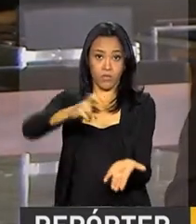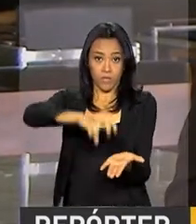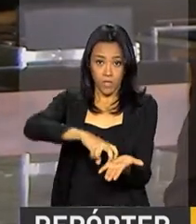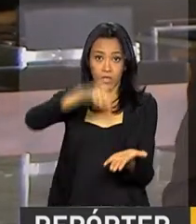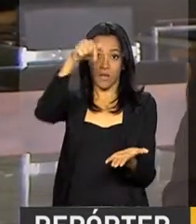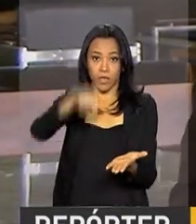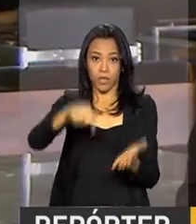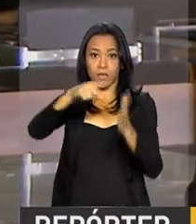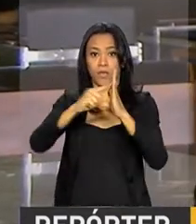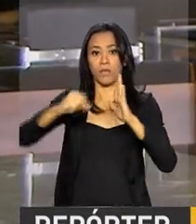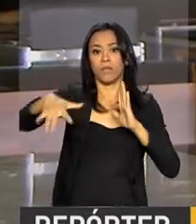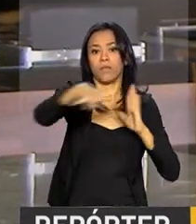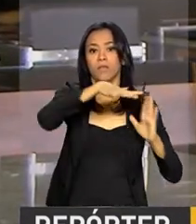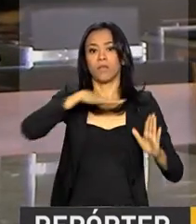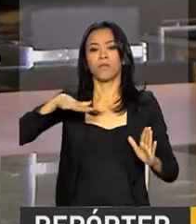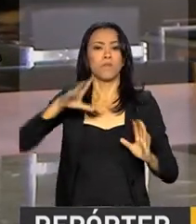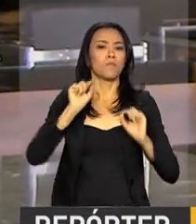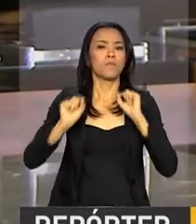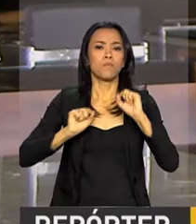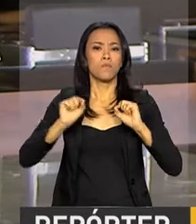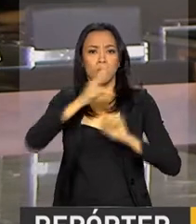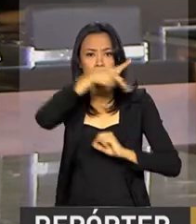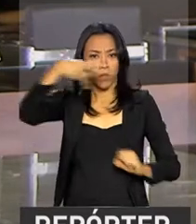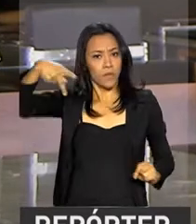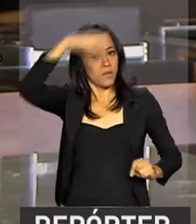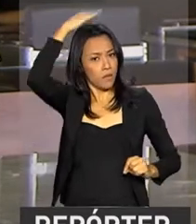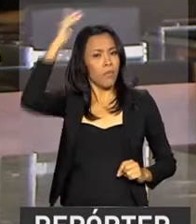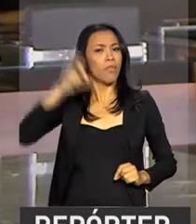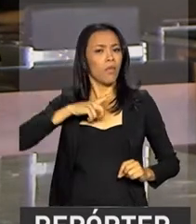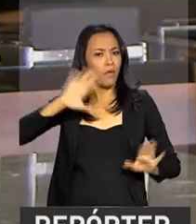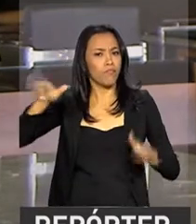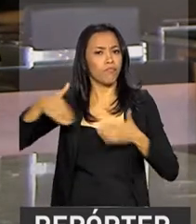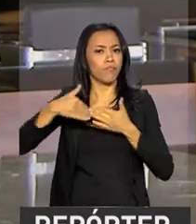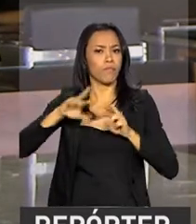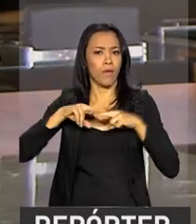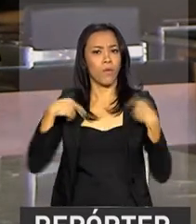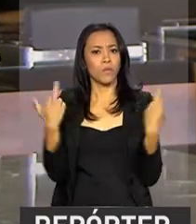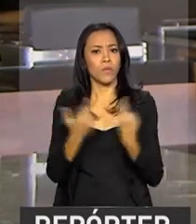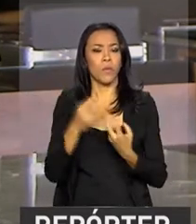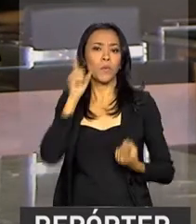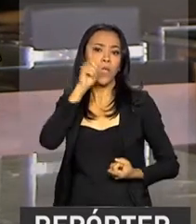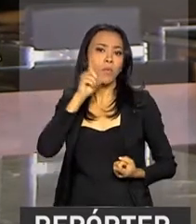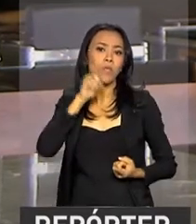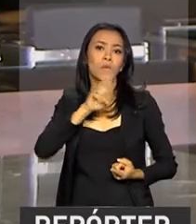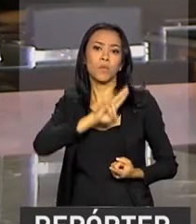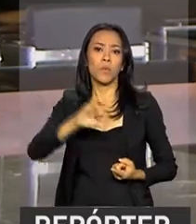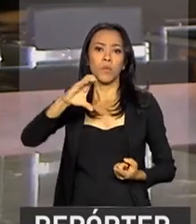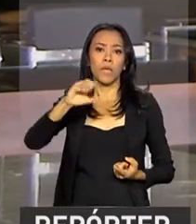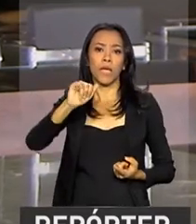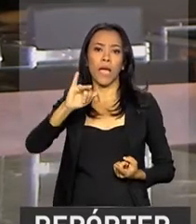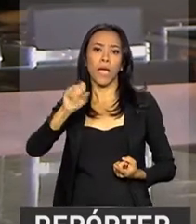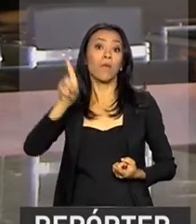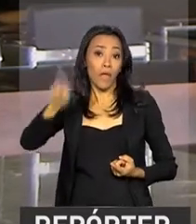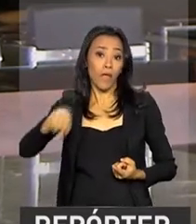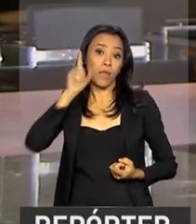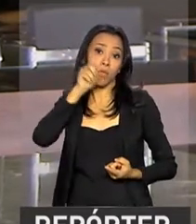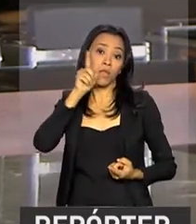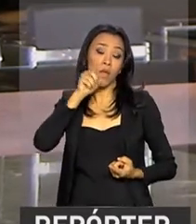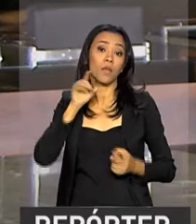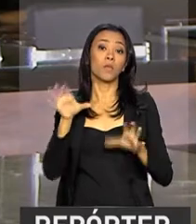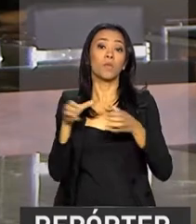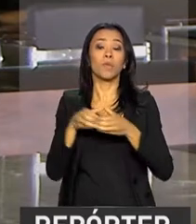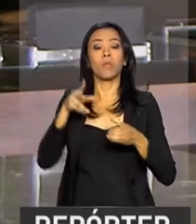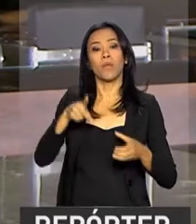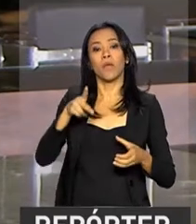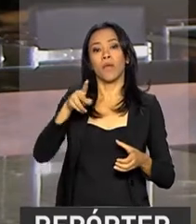aqui no Palácio do Planalto, o presidente Michel Temer se reúne com o deputado Caio Narce, do PSDB de